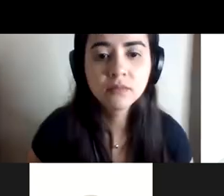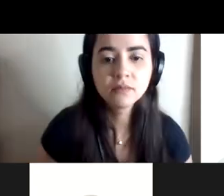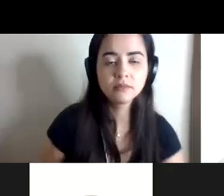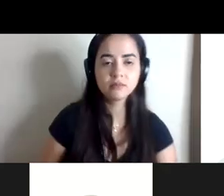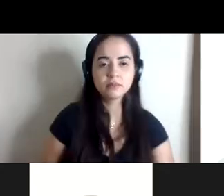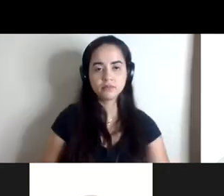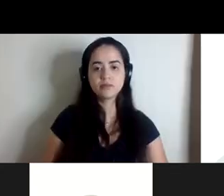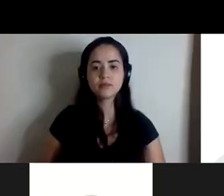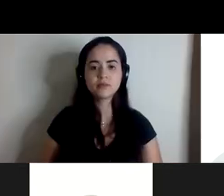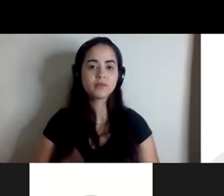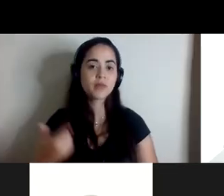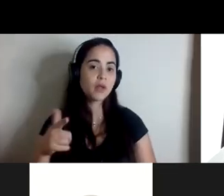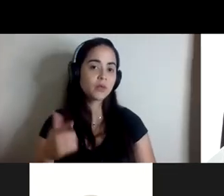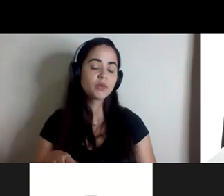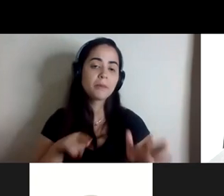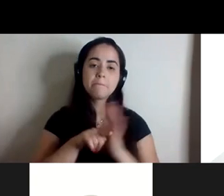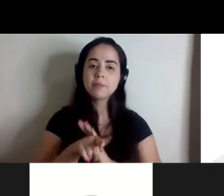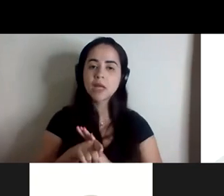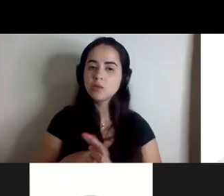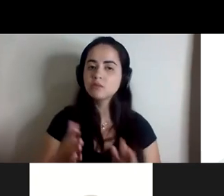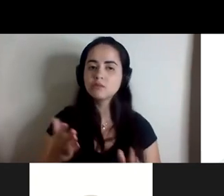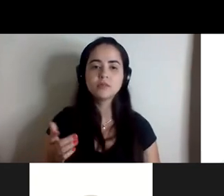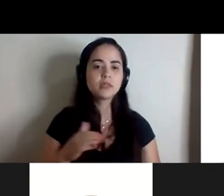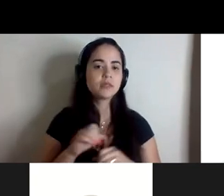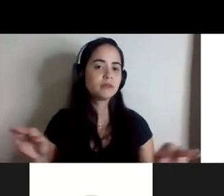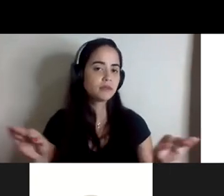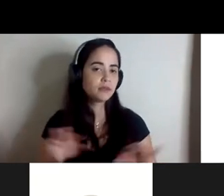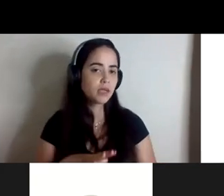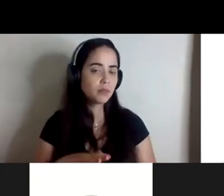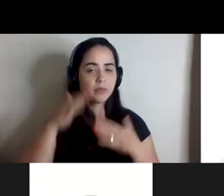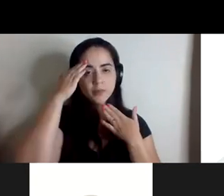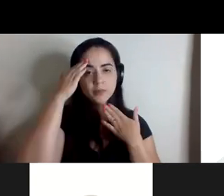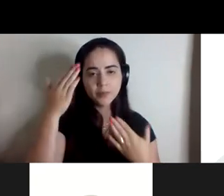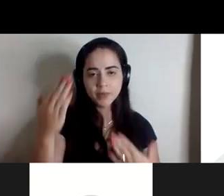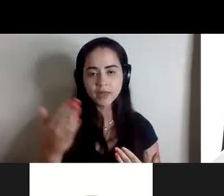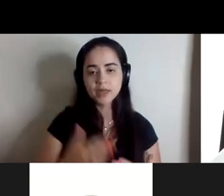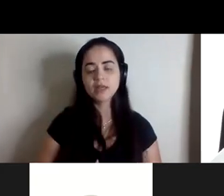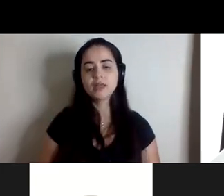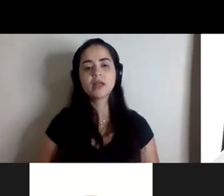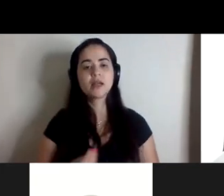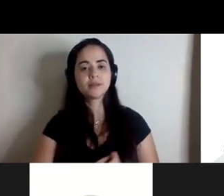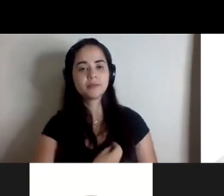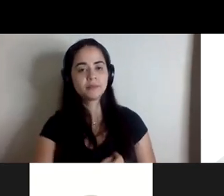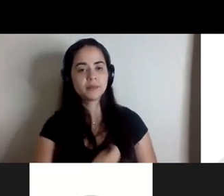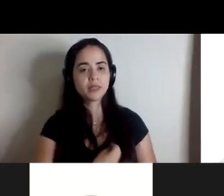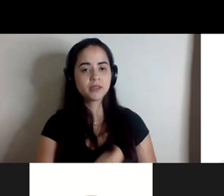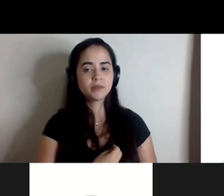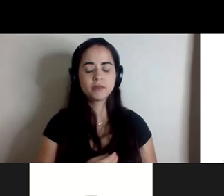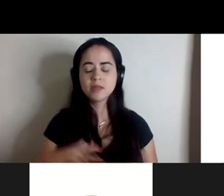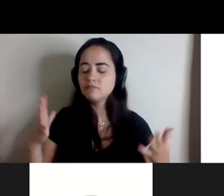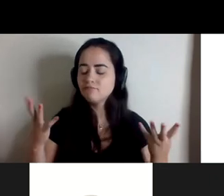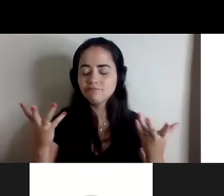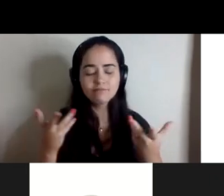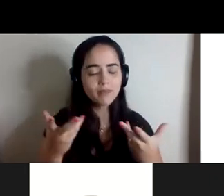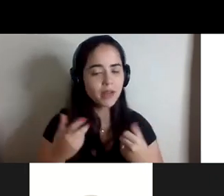a gente não tem mais perguntas. A gente queria agradecer a sua participação aqui, foi muito rica, né?